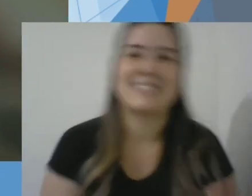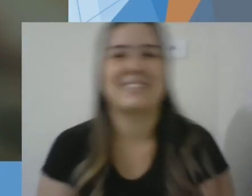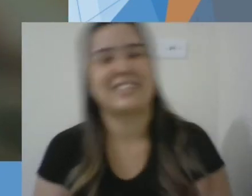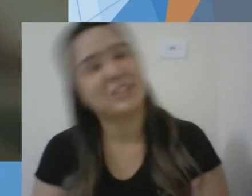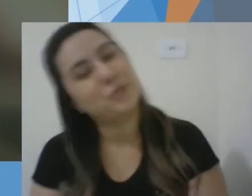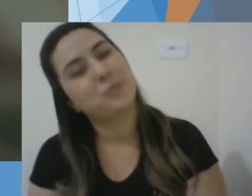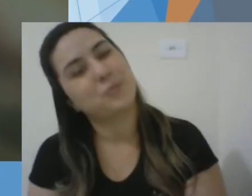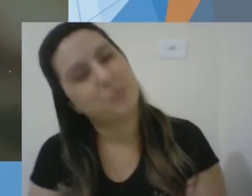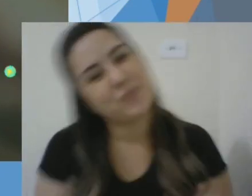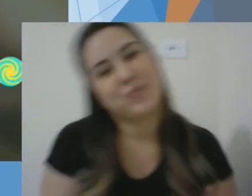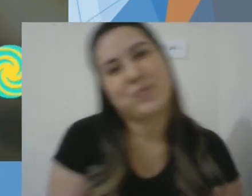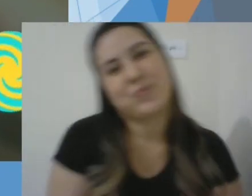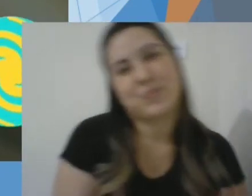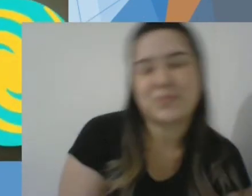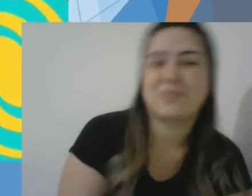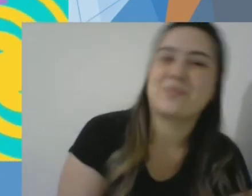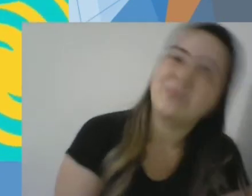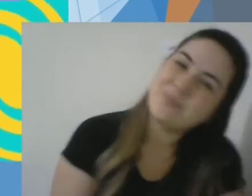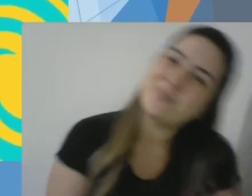tão